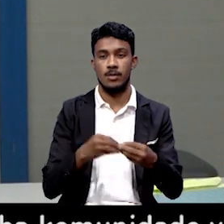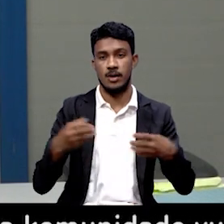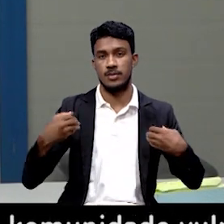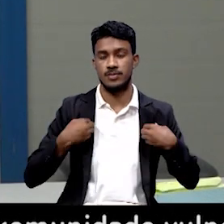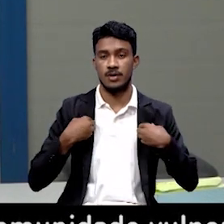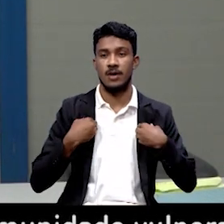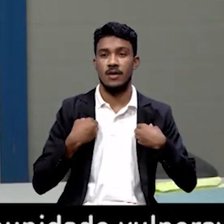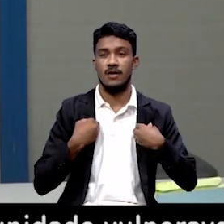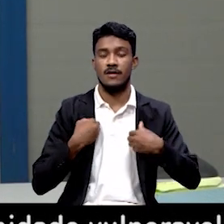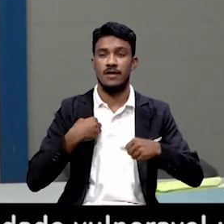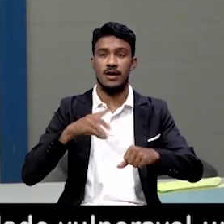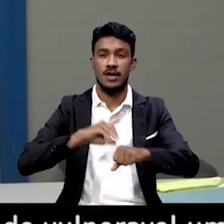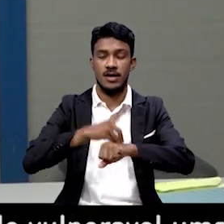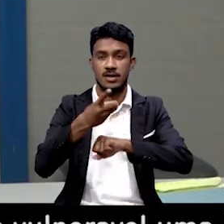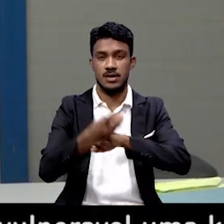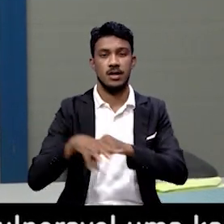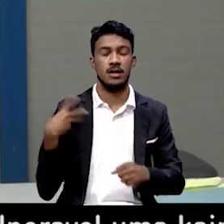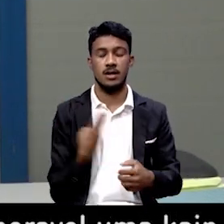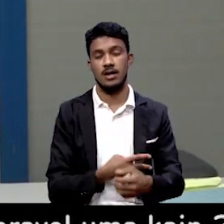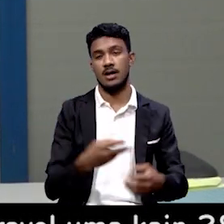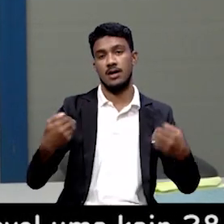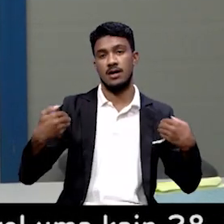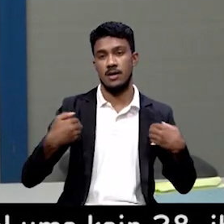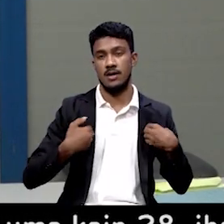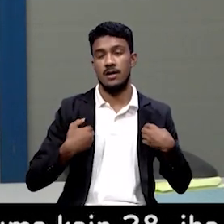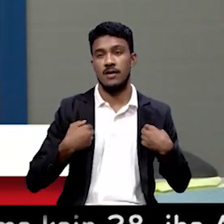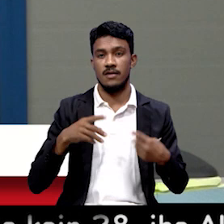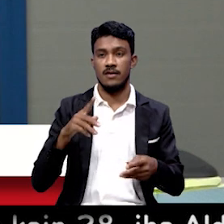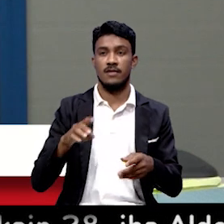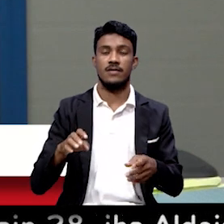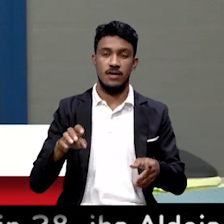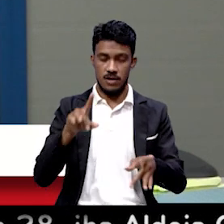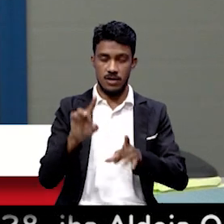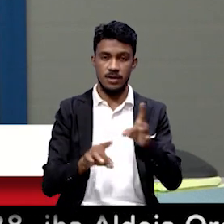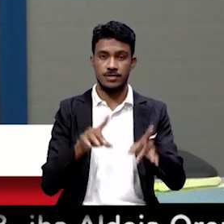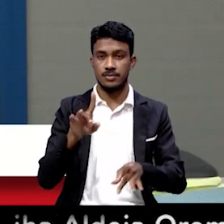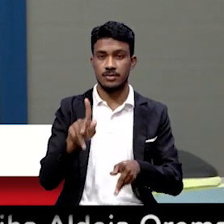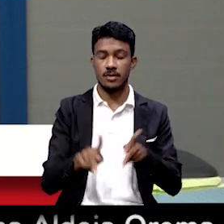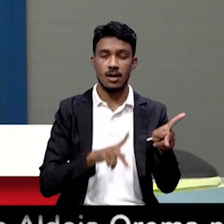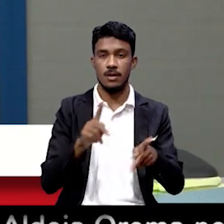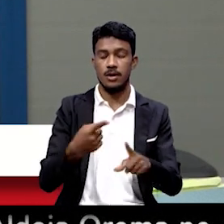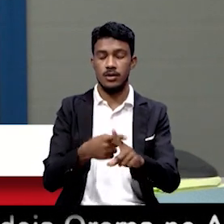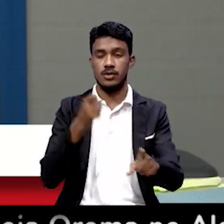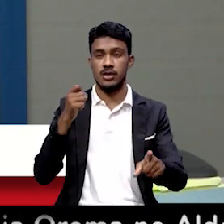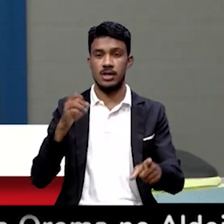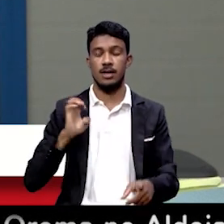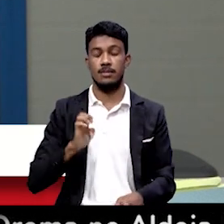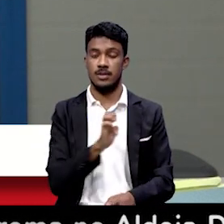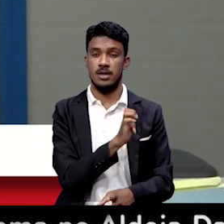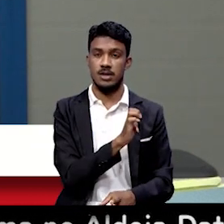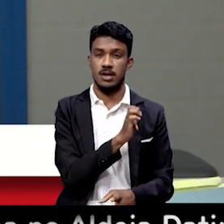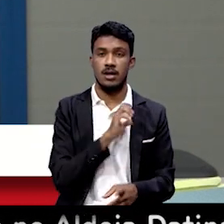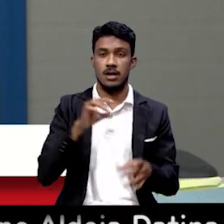inundação, ita ia parceiro ida husi Australia maka participa doni. Sira durante ne